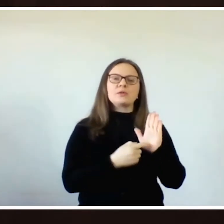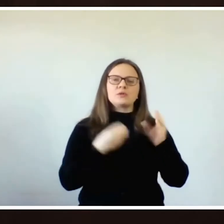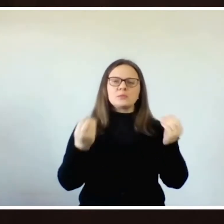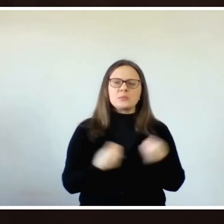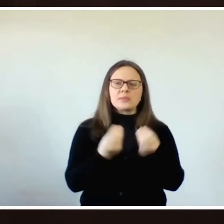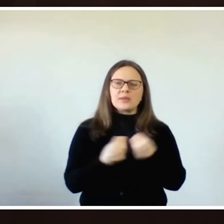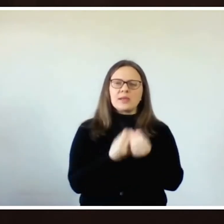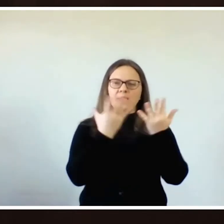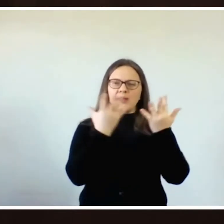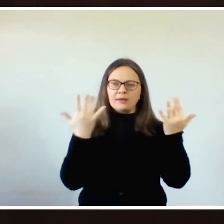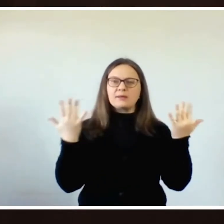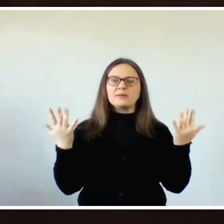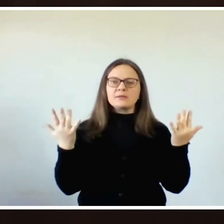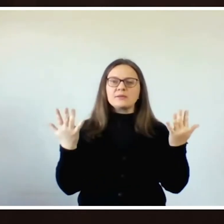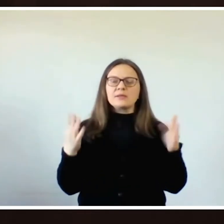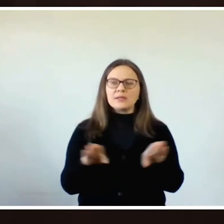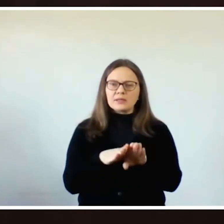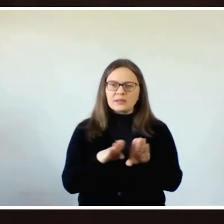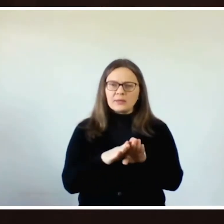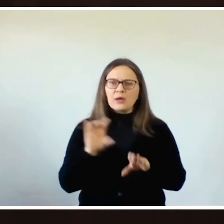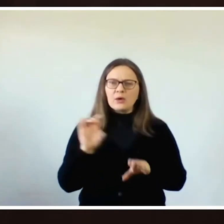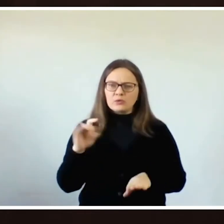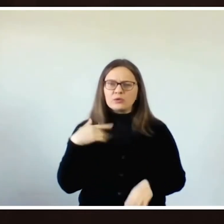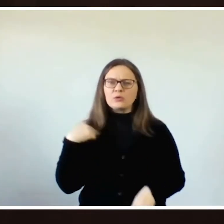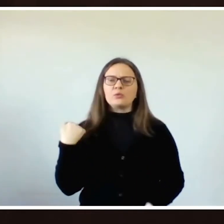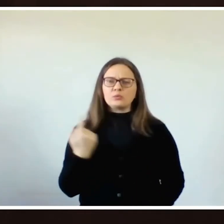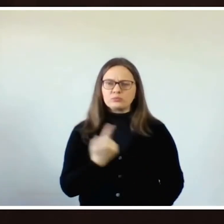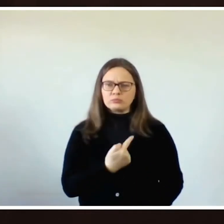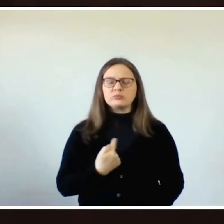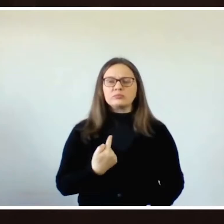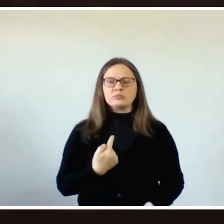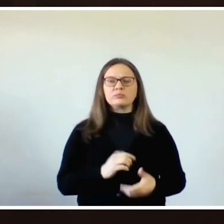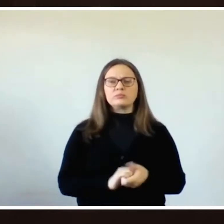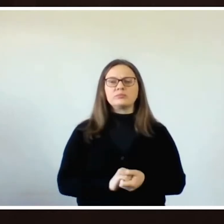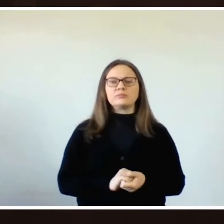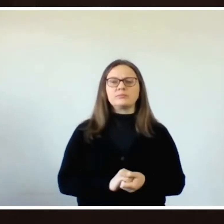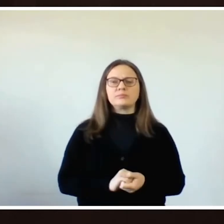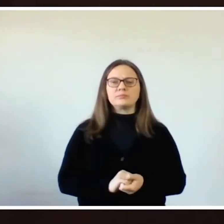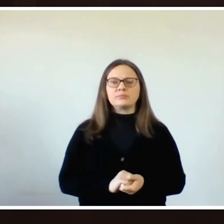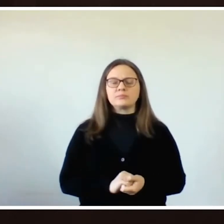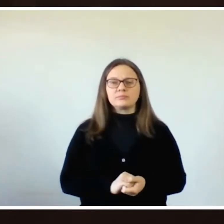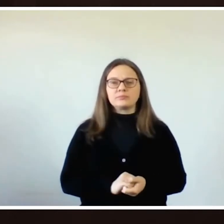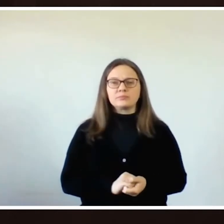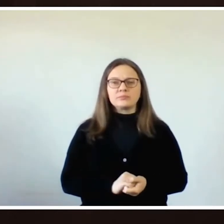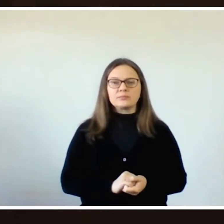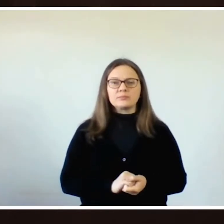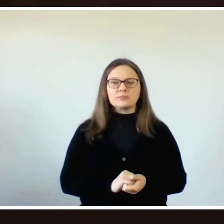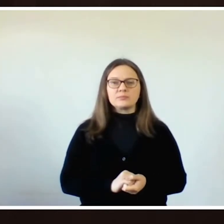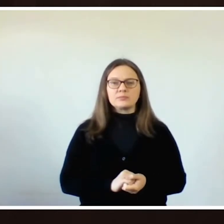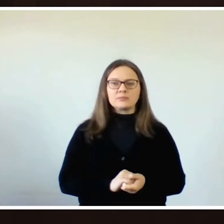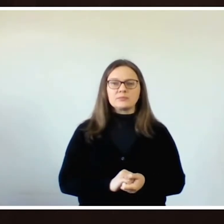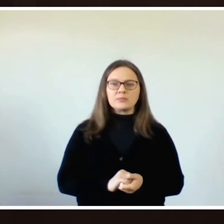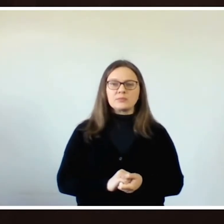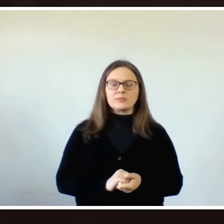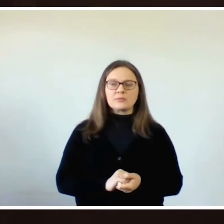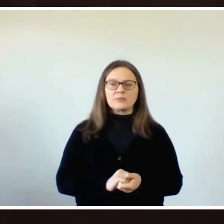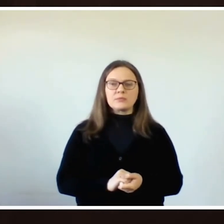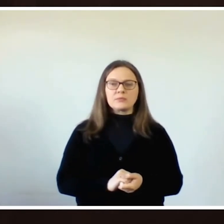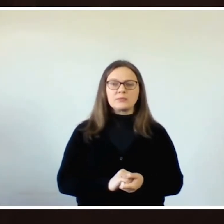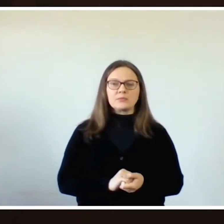acontecendo conosco, é isso? Marcos 16, né? De um lado, como diz,